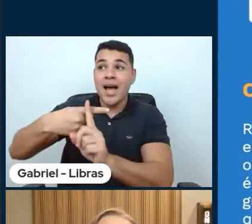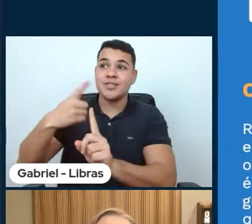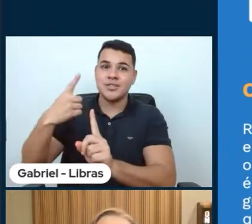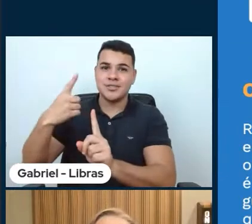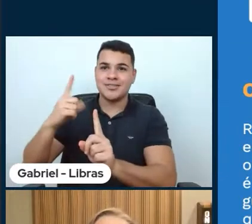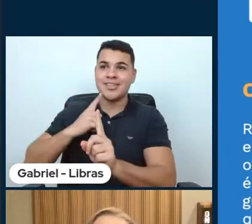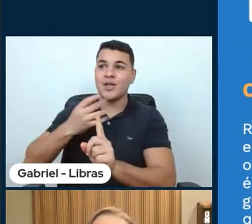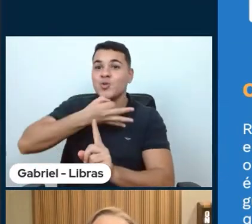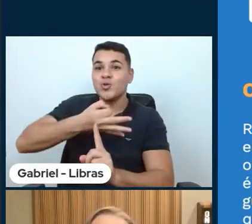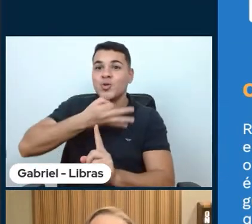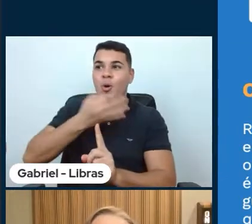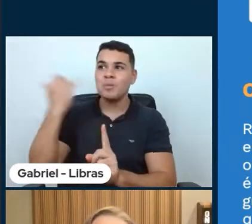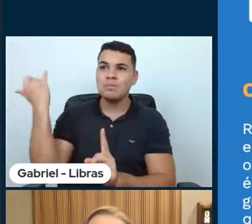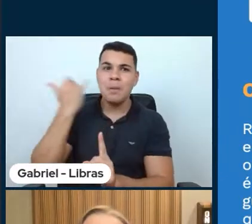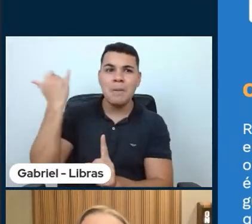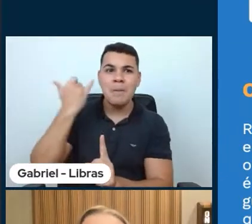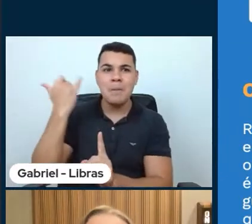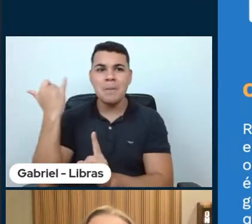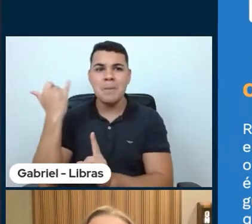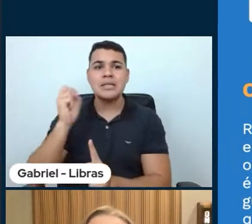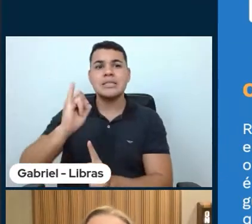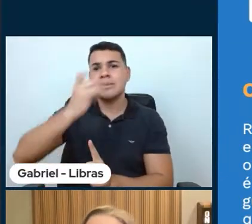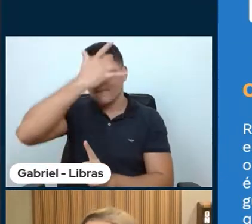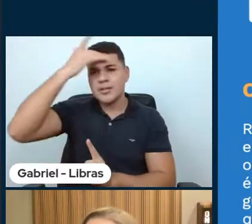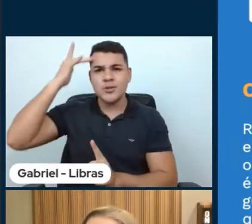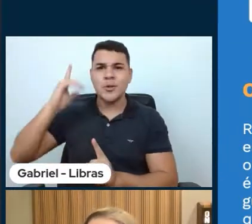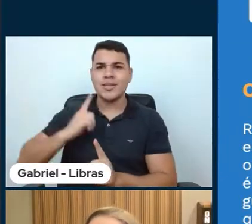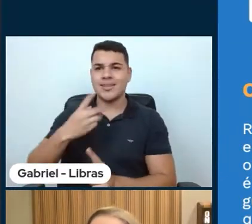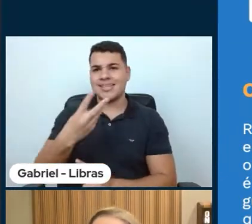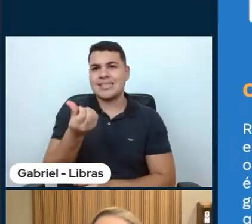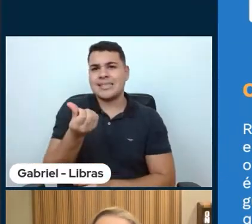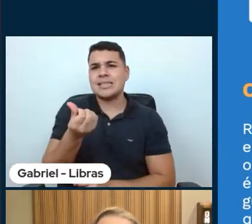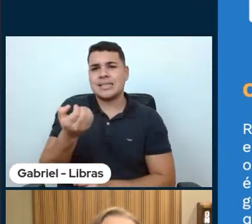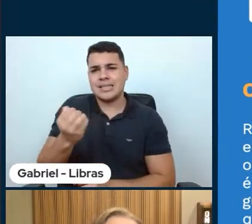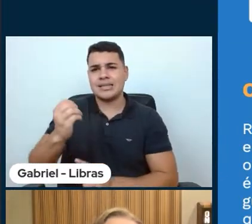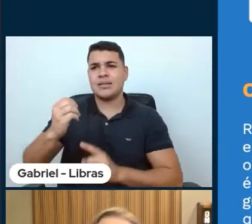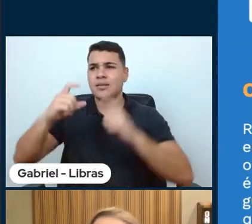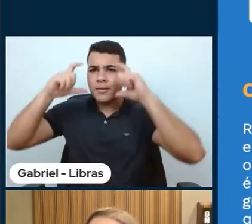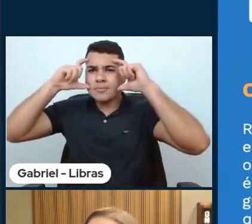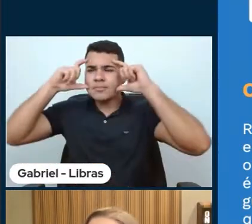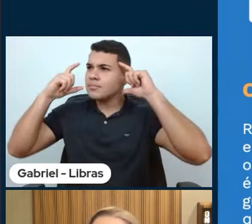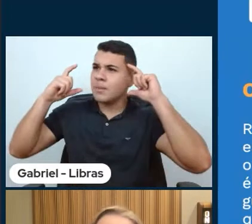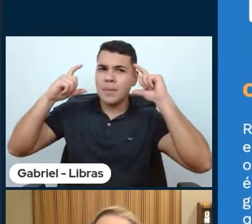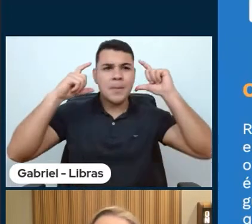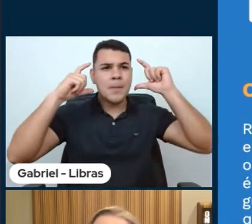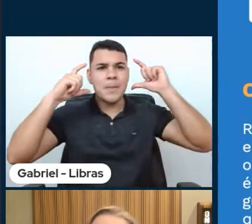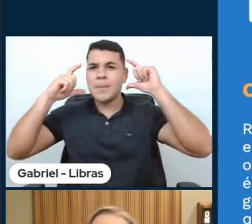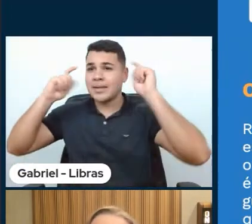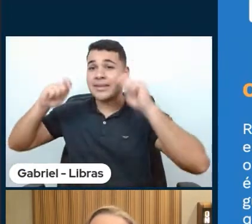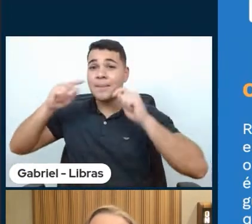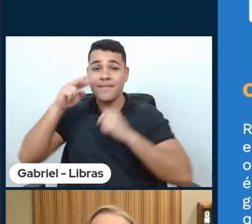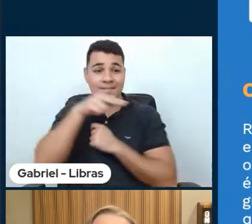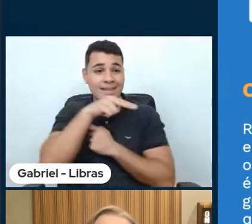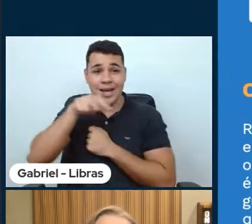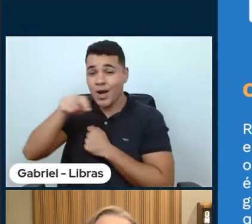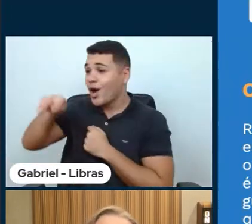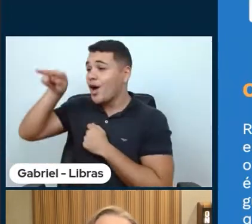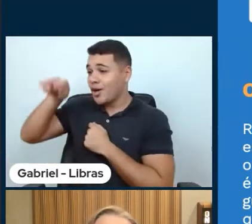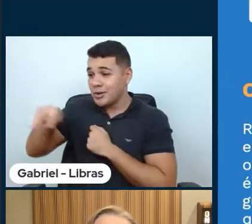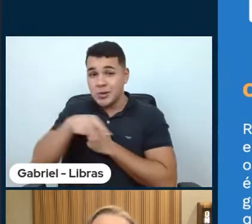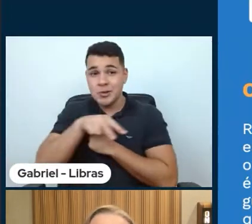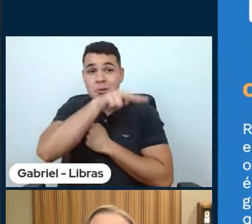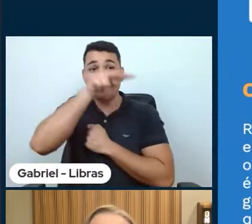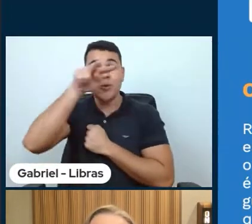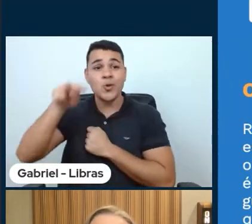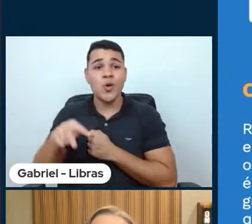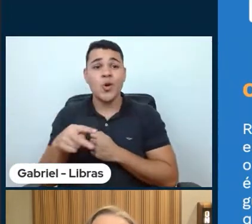como é que faz para fazer uma narrativa vocês que escrevem é complexo né é todo uma outra lógica então a gente